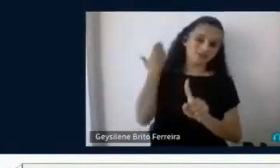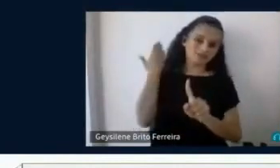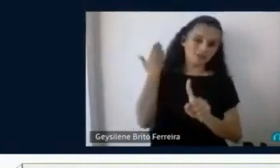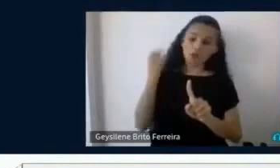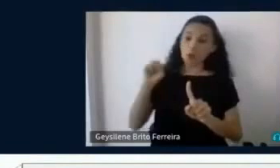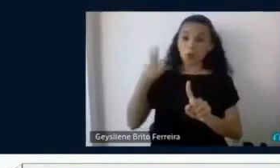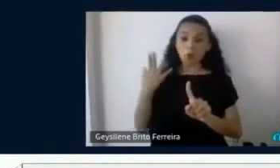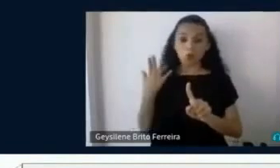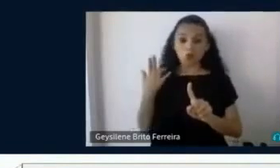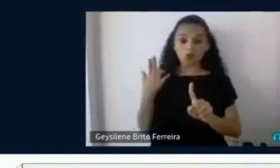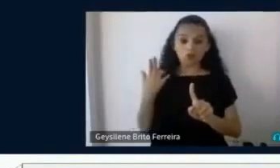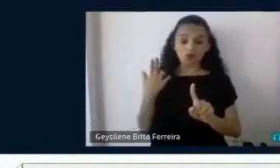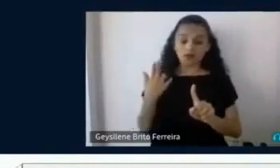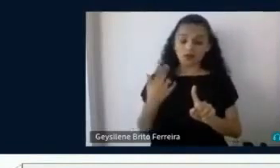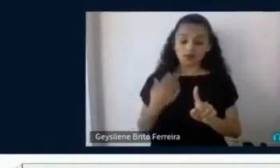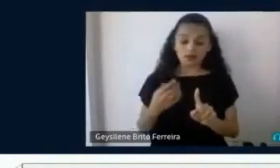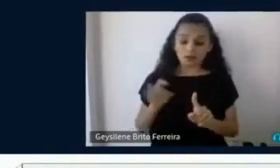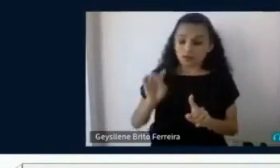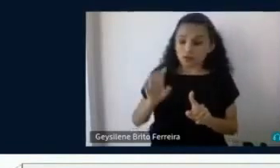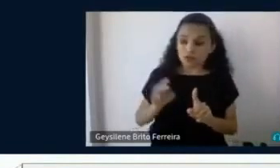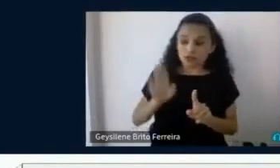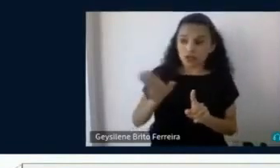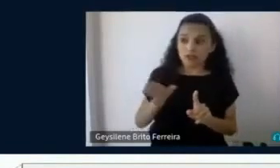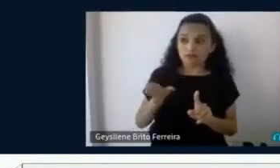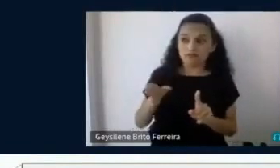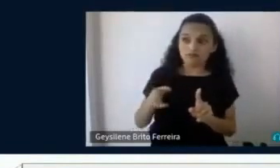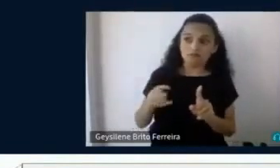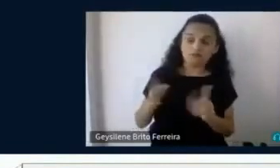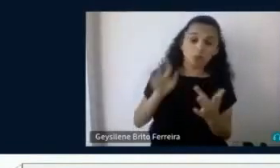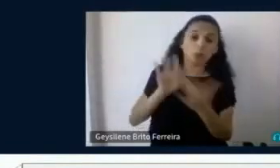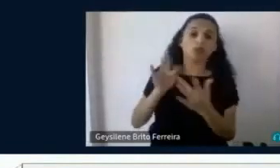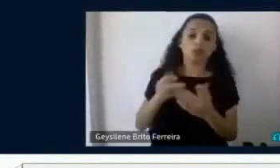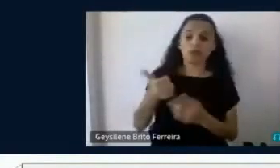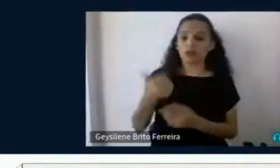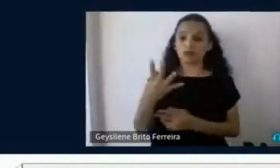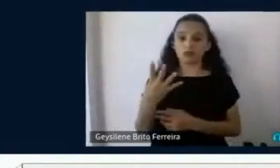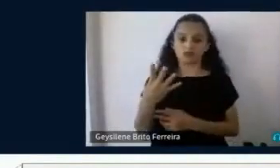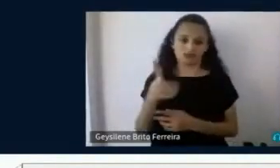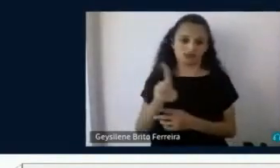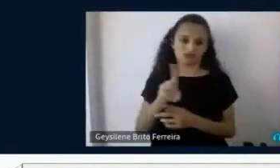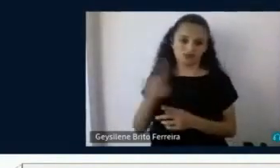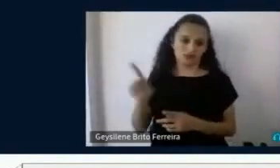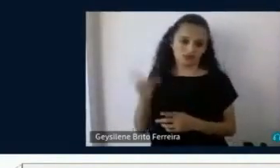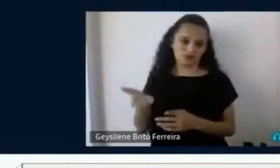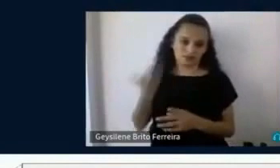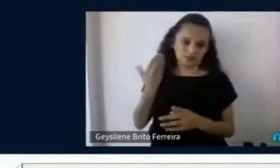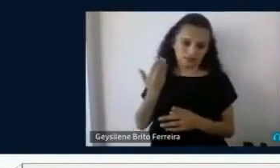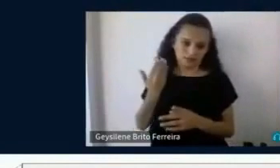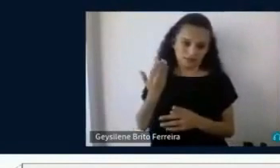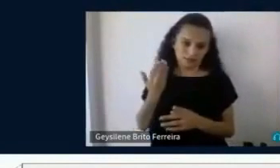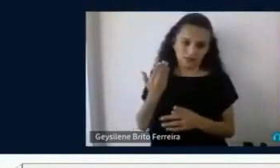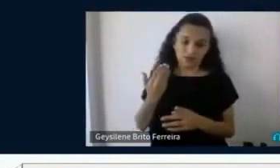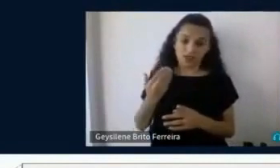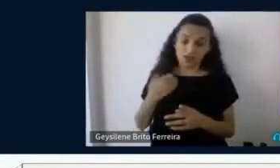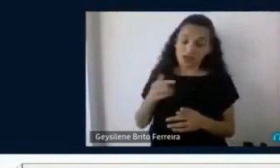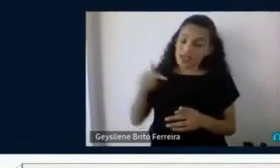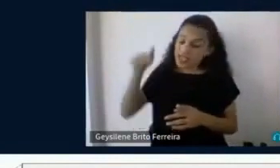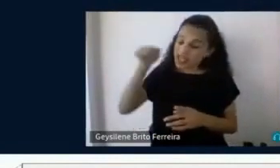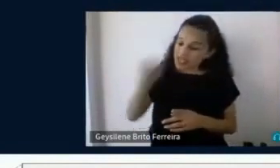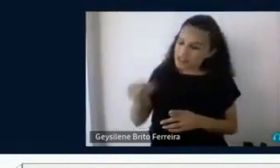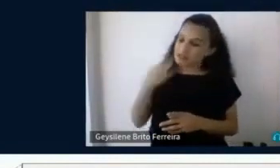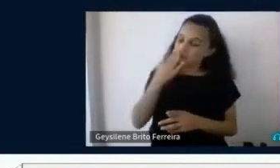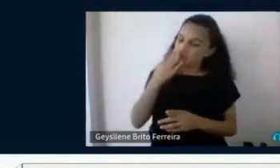pegado 14 dias atrás, não importa. Mas a verdade é que esses números estão entrando na curva e